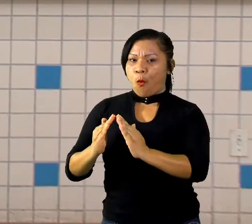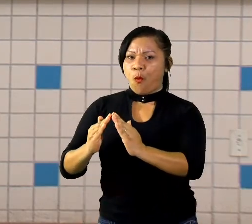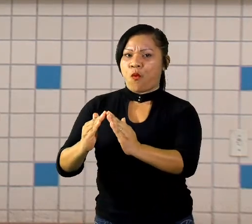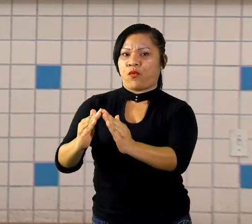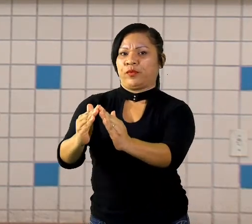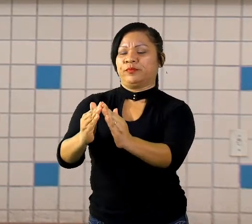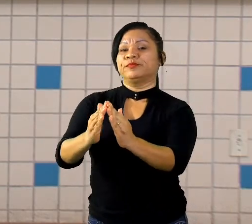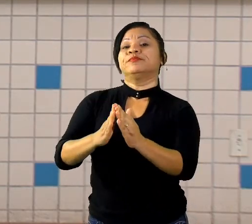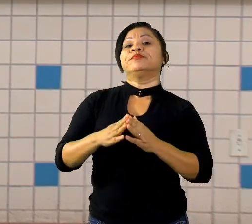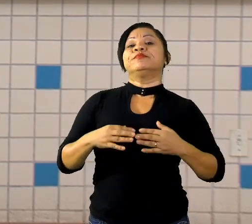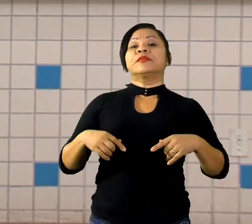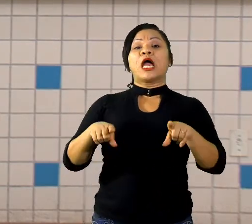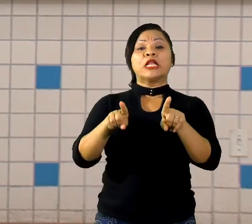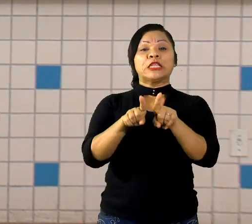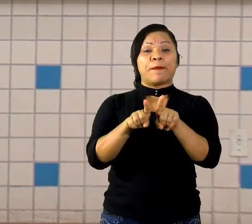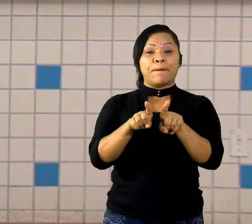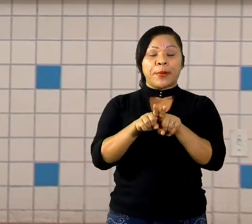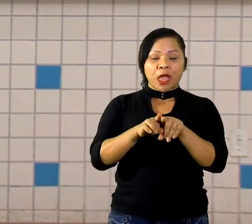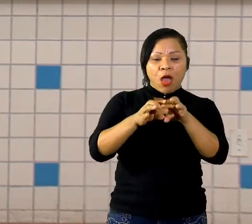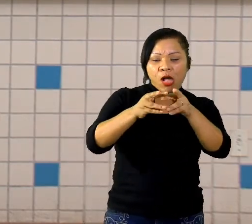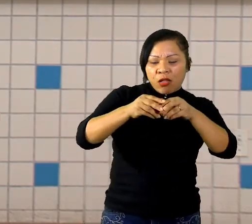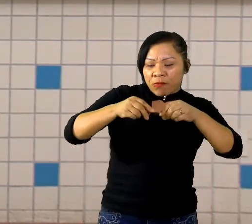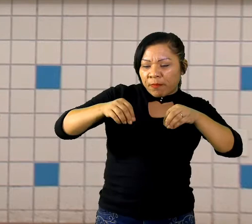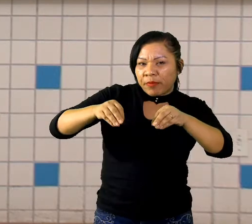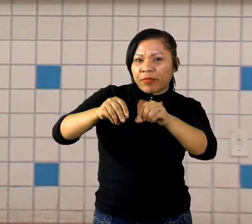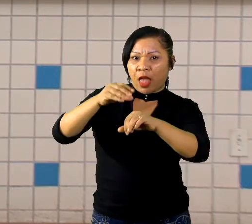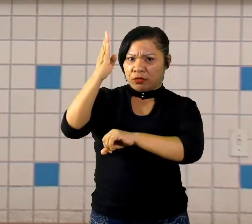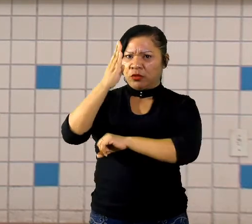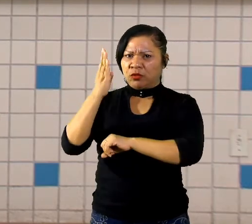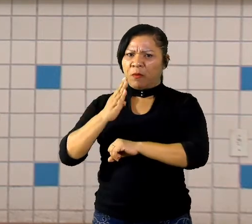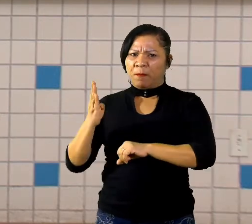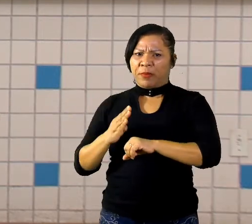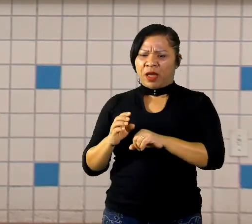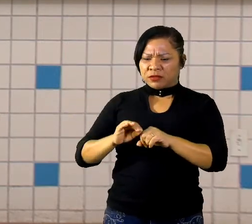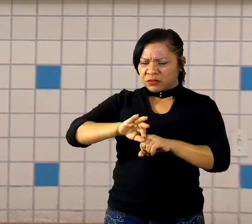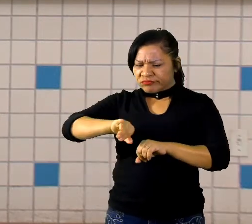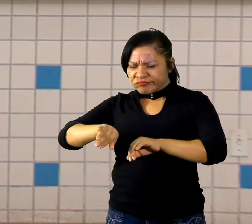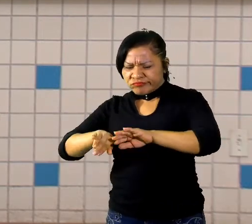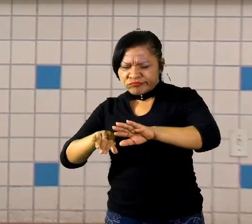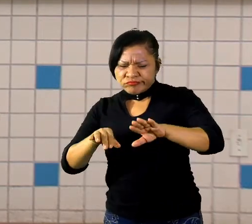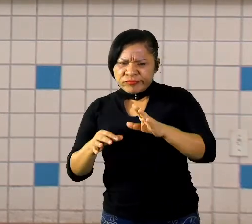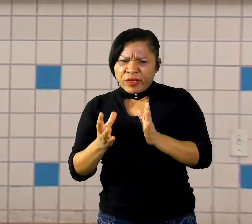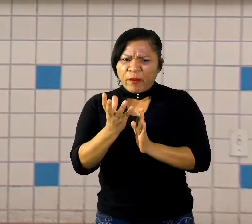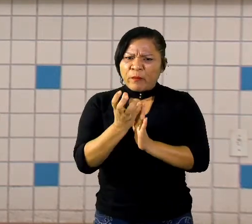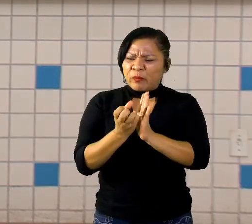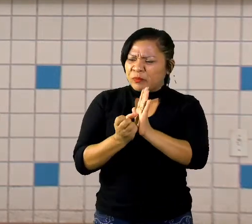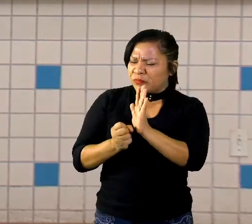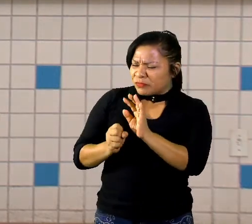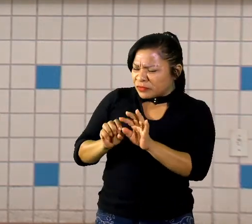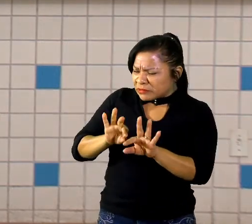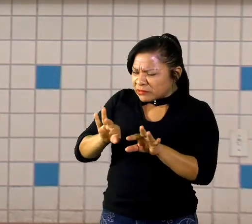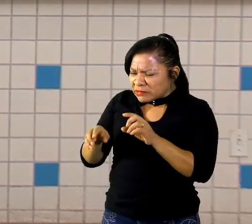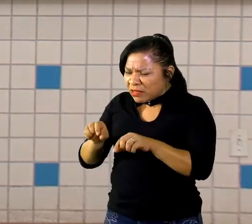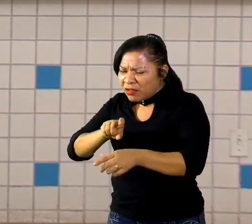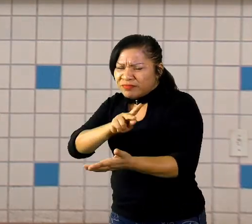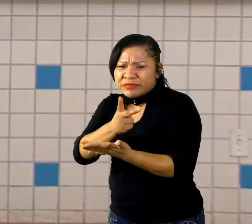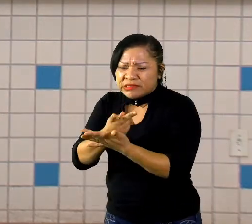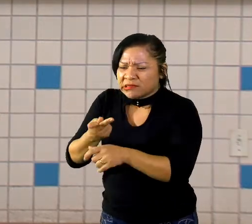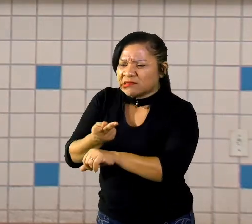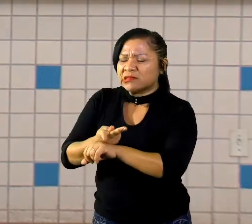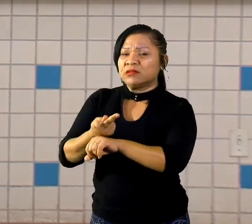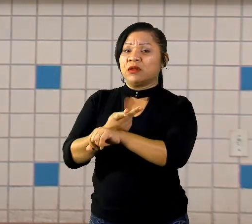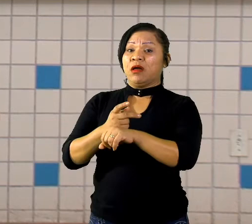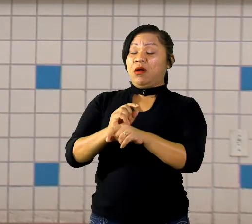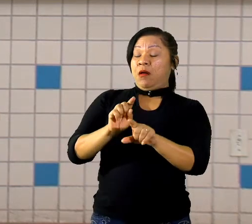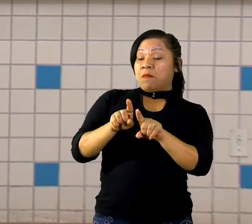Os minérios no Brasil foram ficando cada vez mais escassos, ou seja, o auge da mineração foi abrindo espaço para um novo